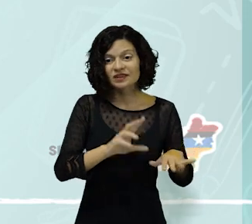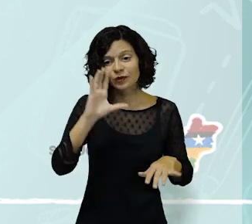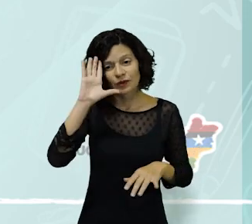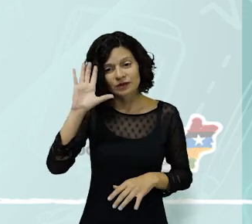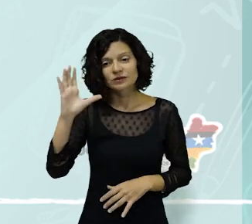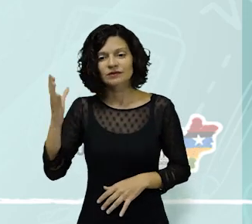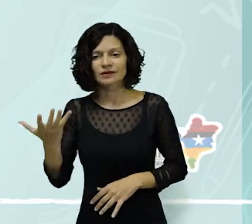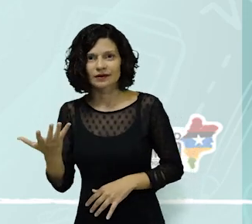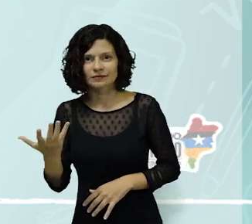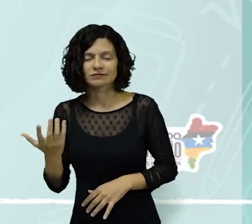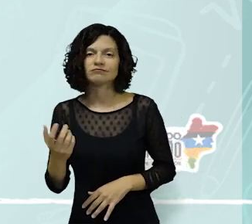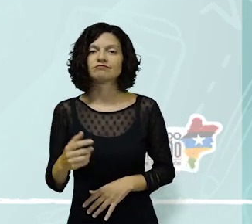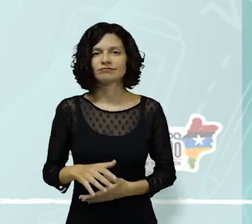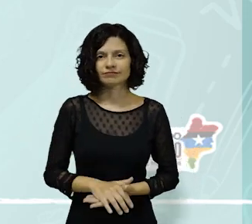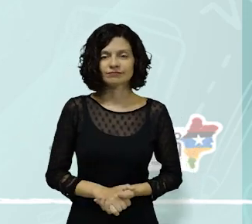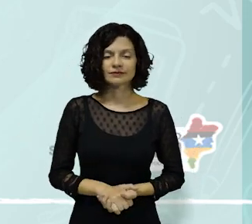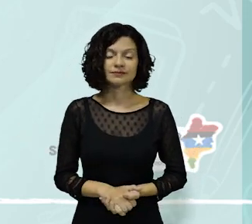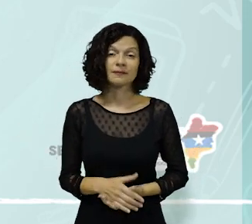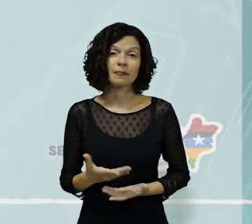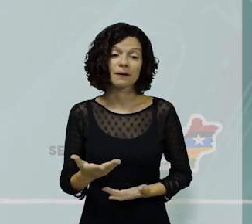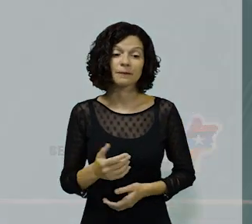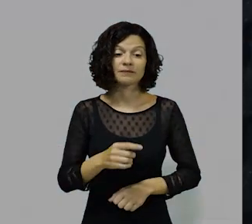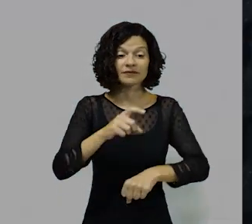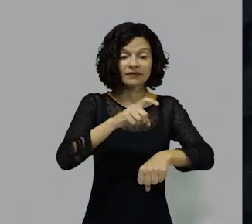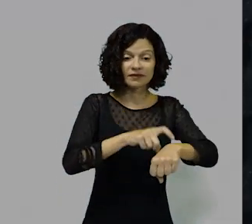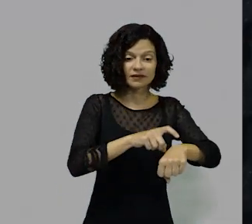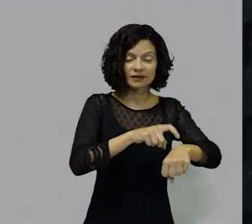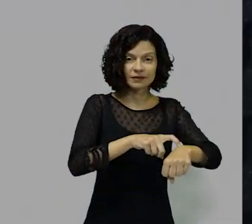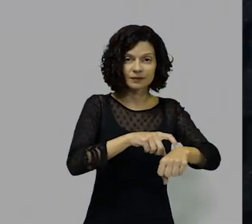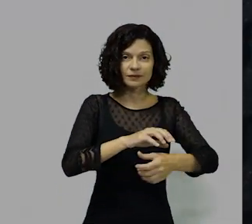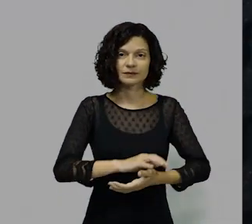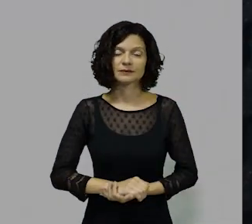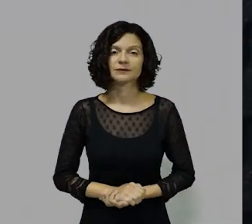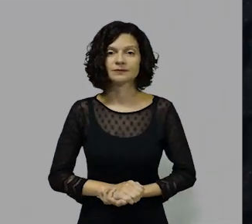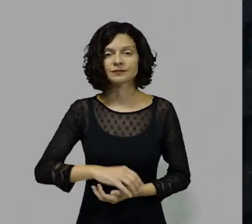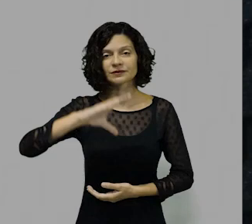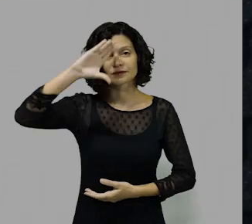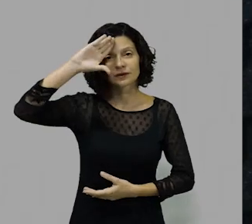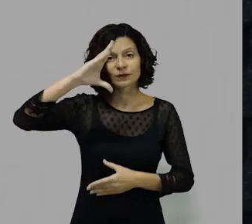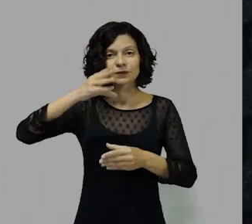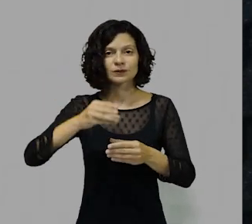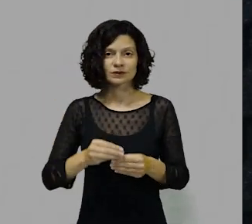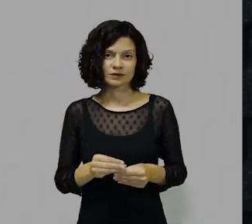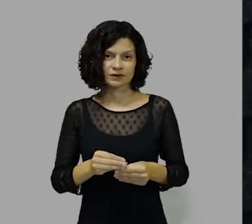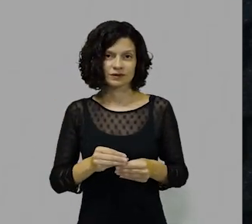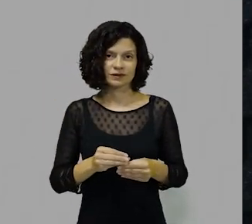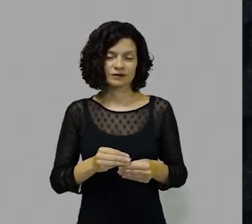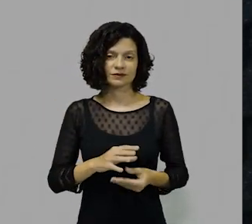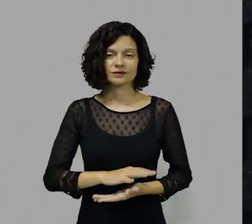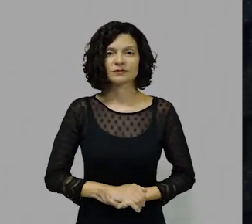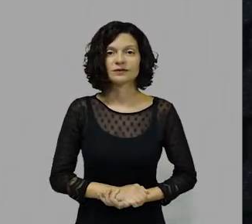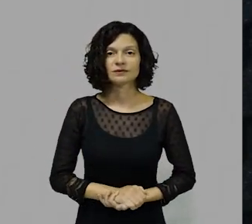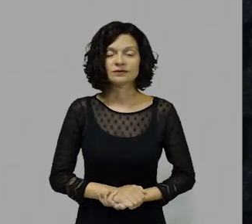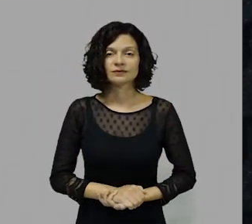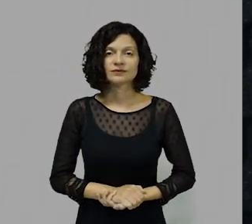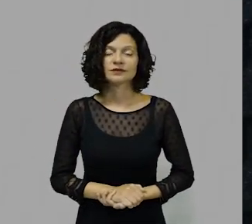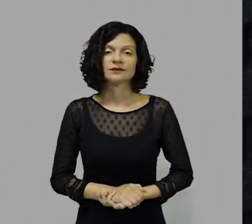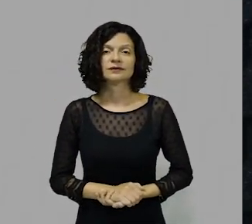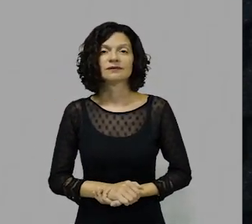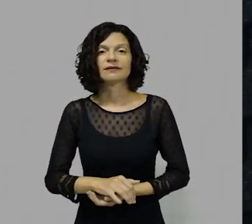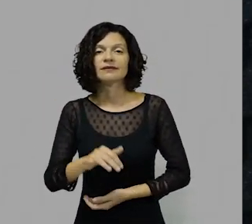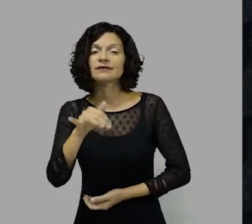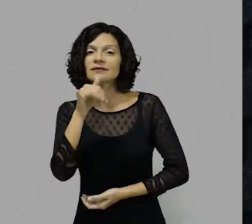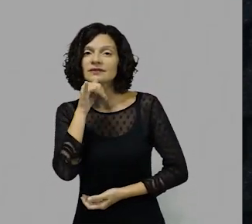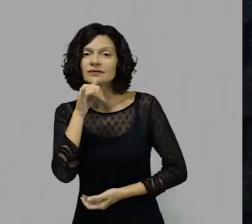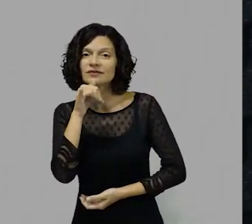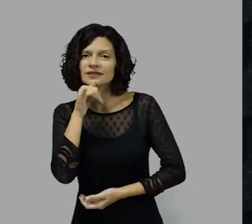situação. Time, tempo. Conclusion, conclusão. Exemplification,